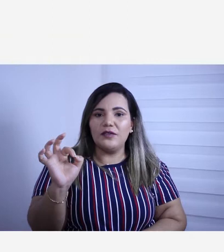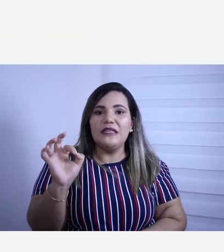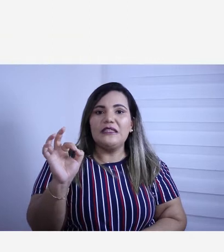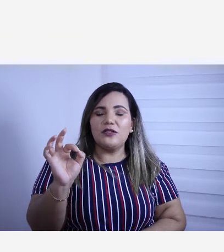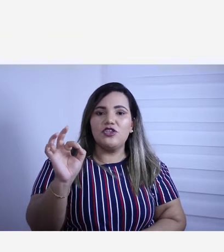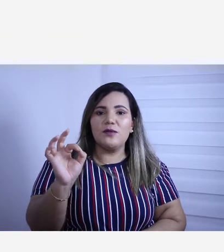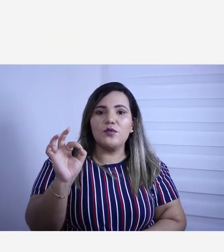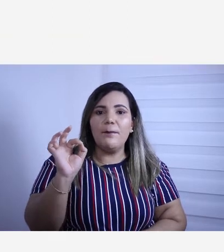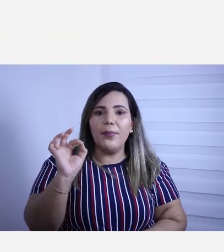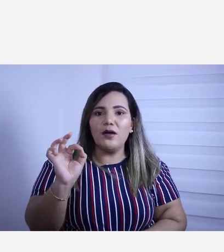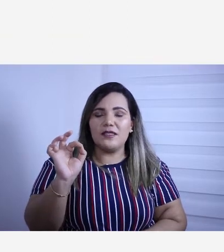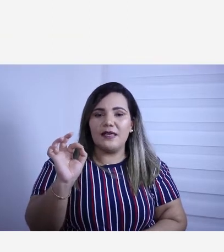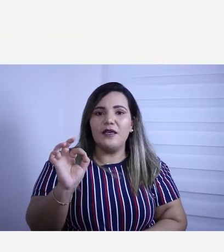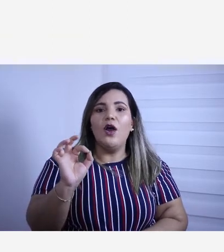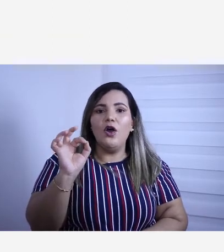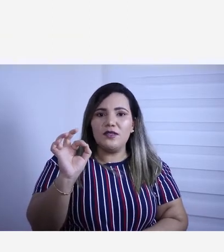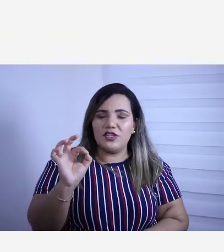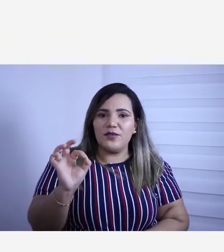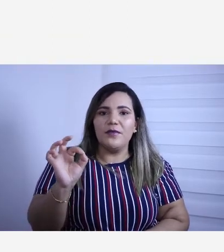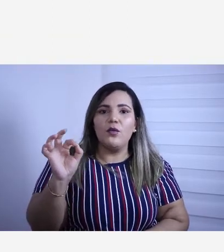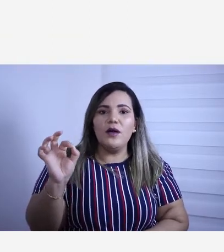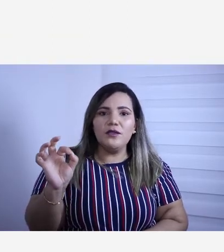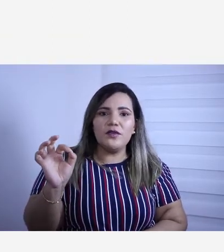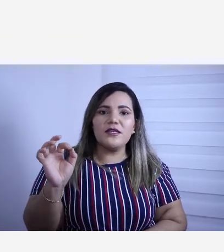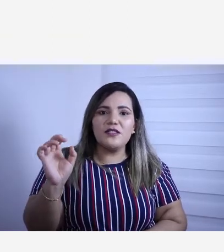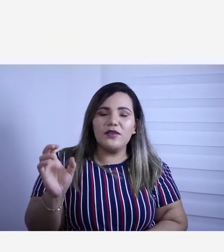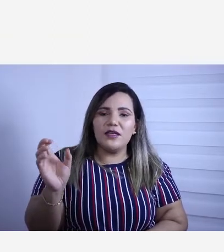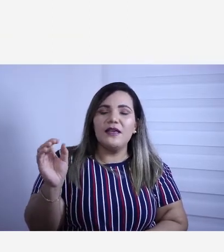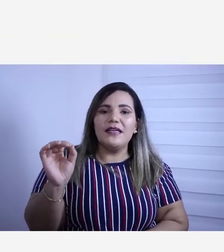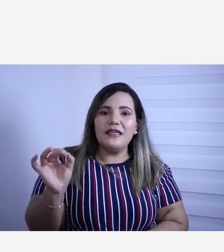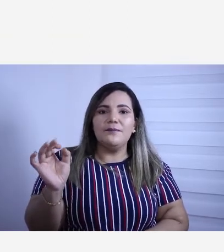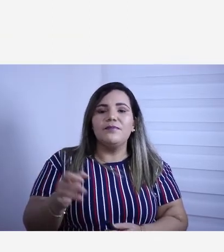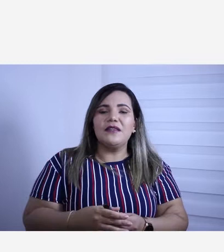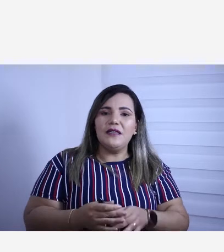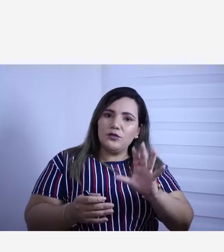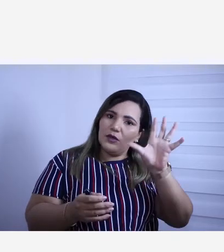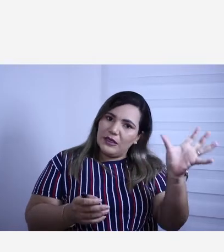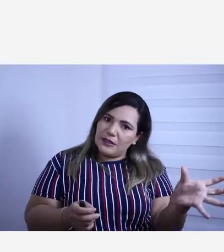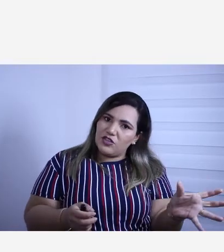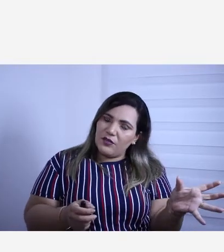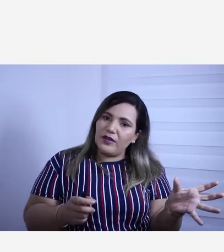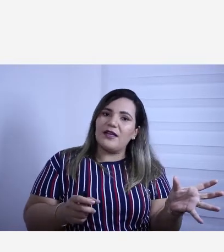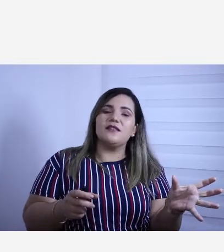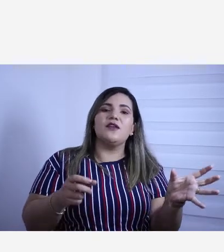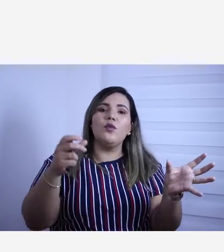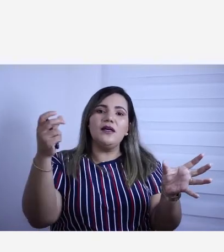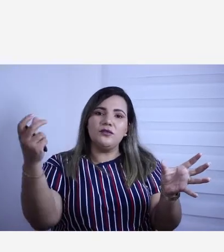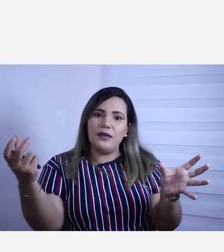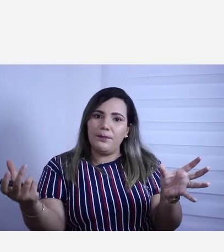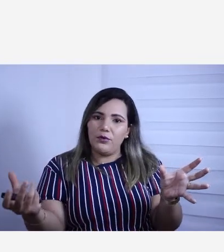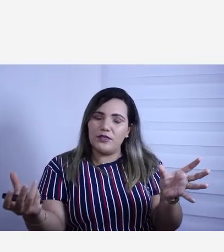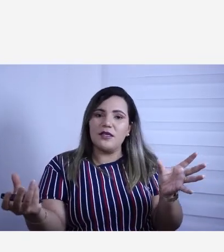convite 19 então nós temos uma posse aí ou seja quando vocês virem que tanto antes da